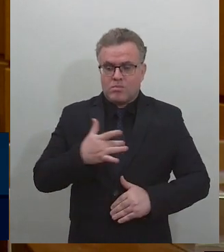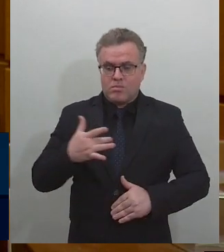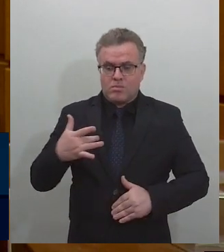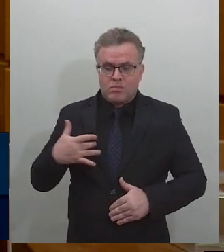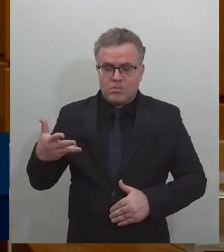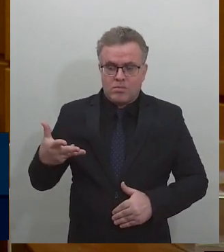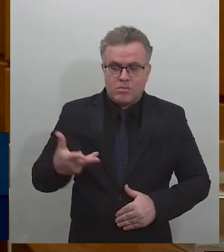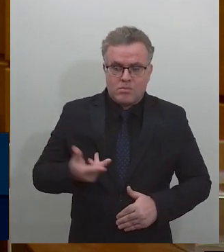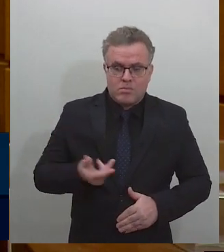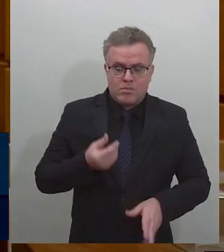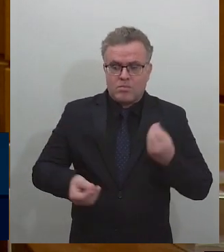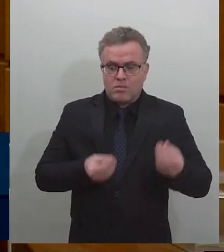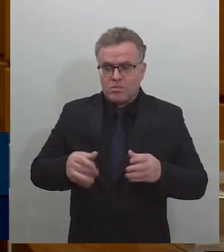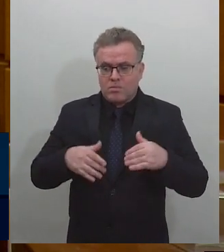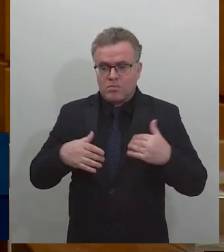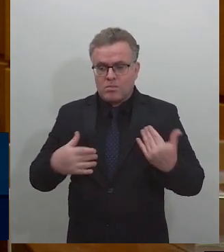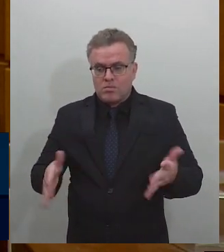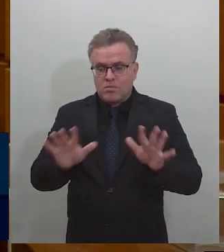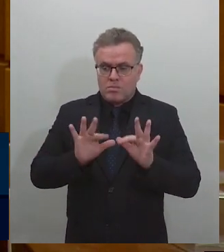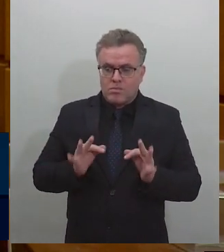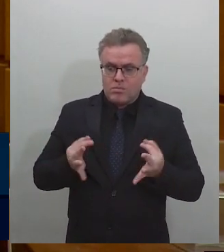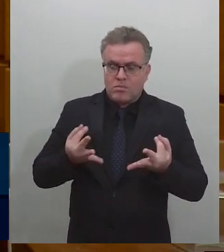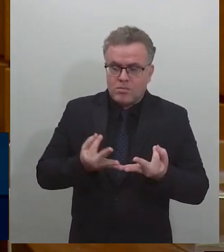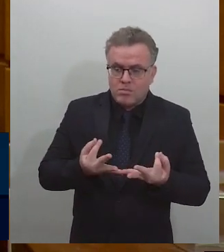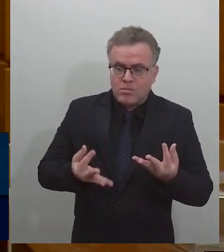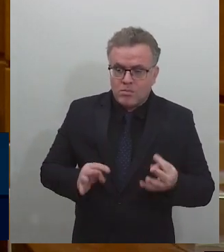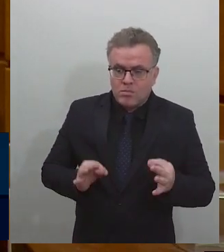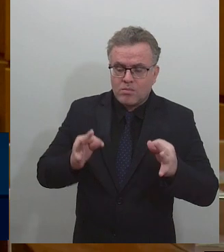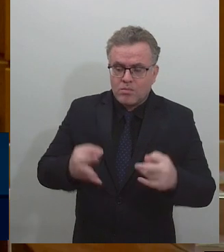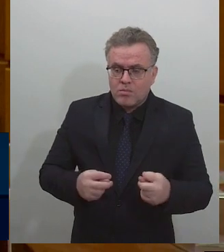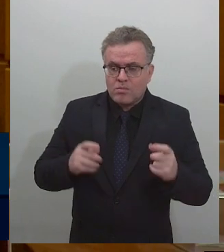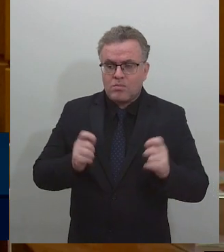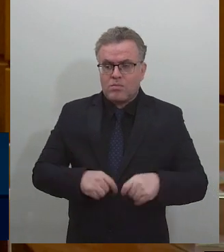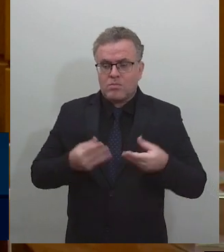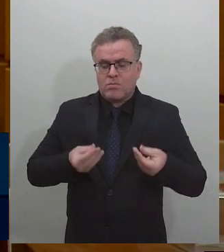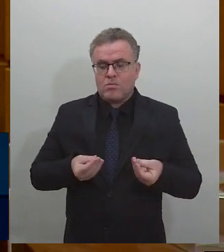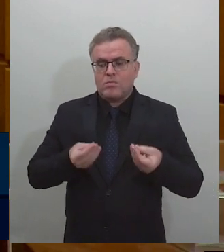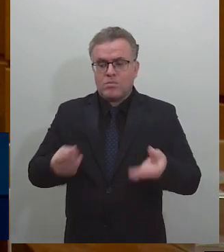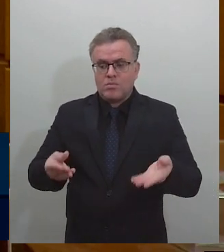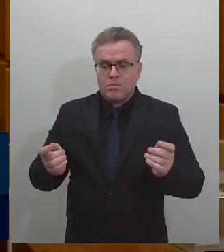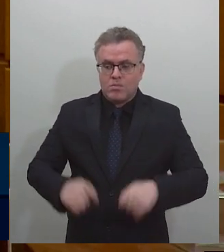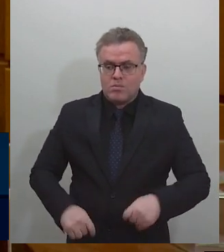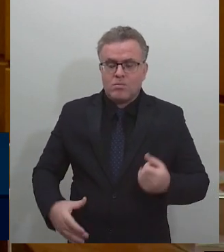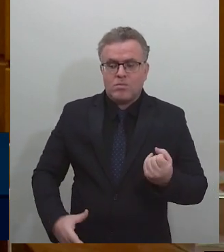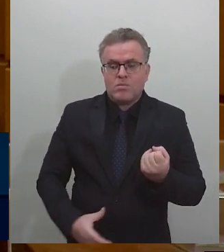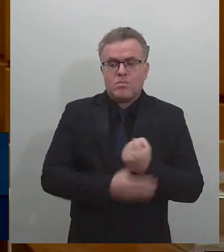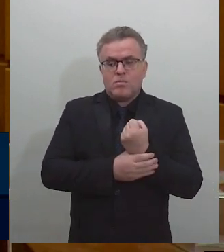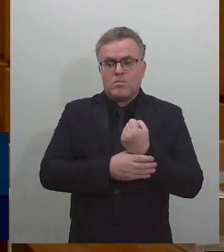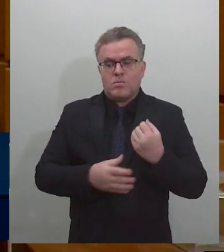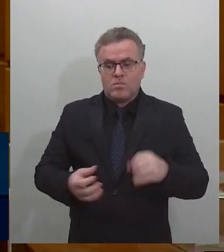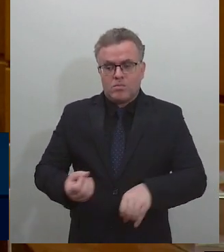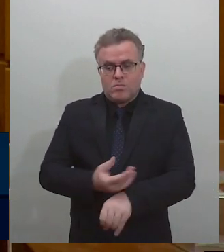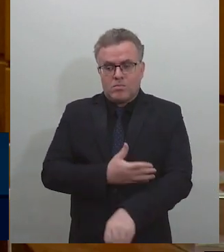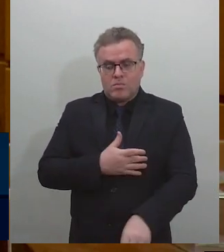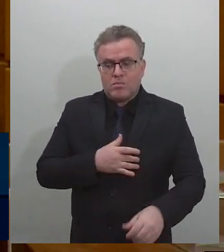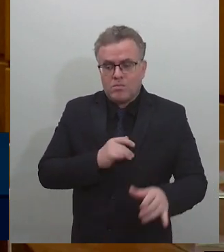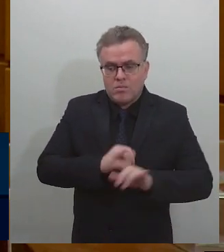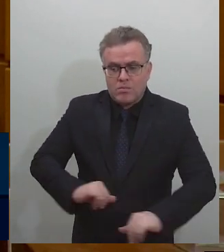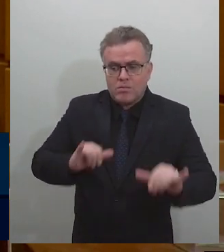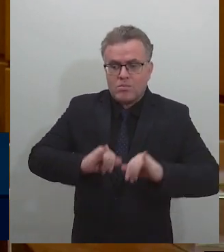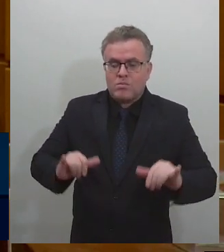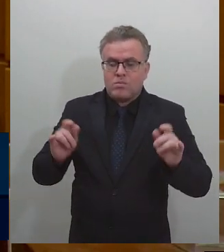familiares, amigos, todos unidos para fornecer suporte emocional, informação e assistência prática para que as